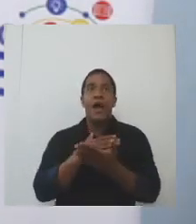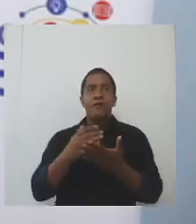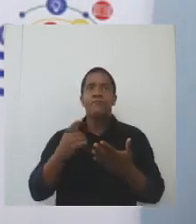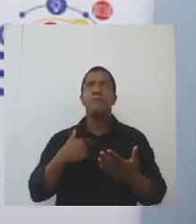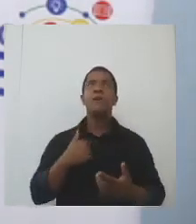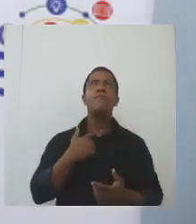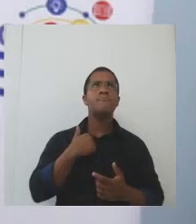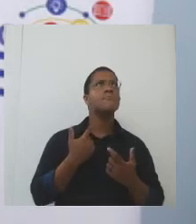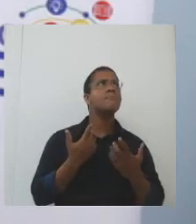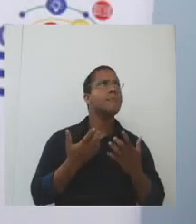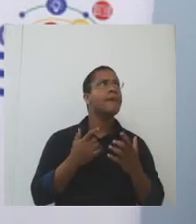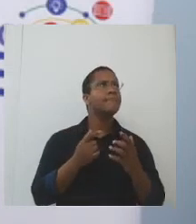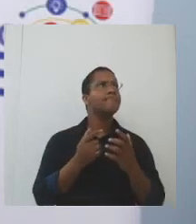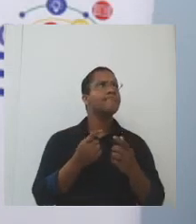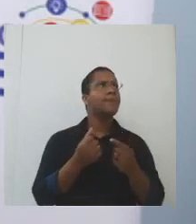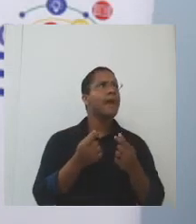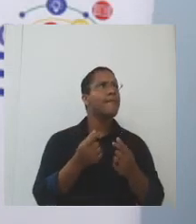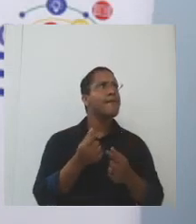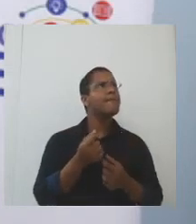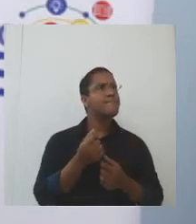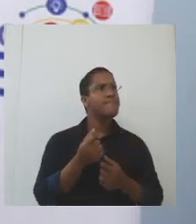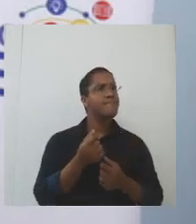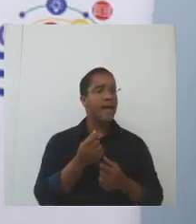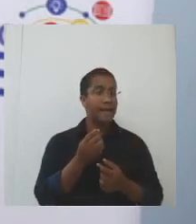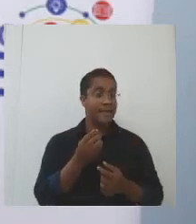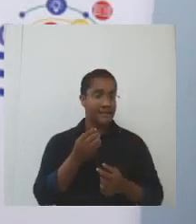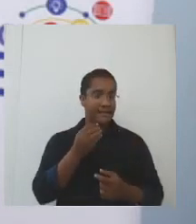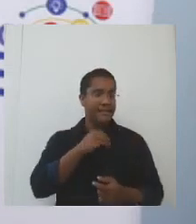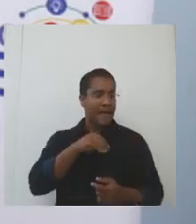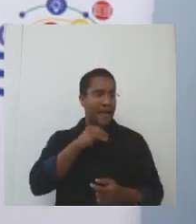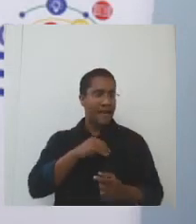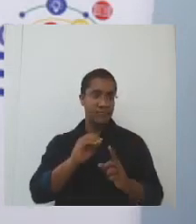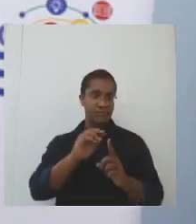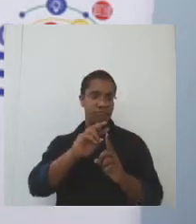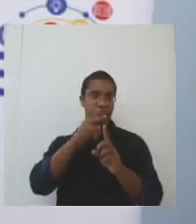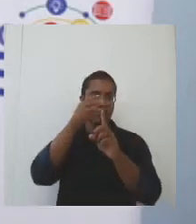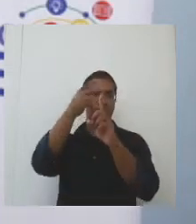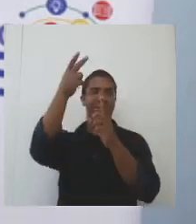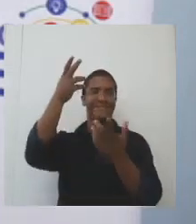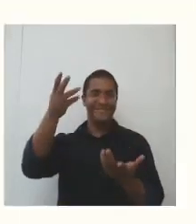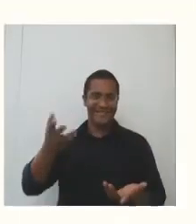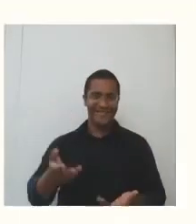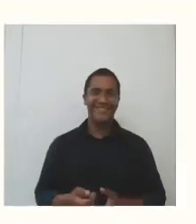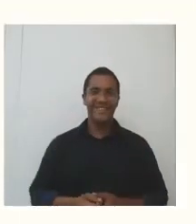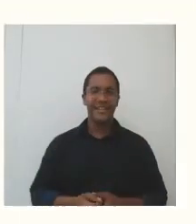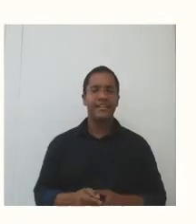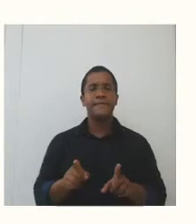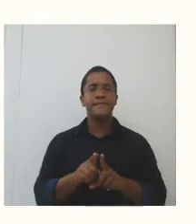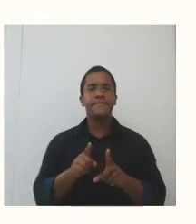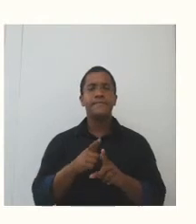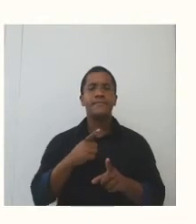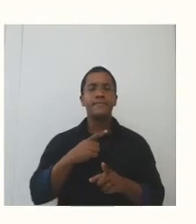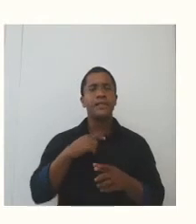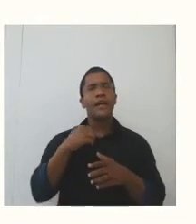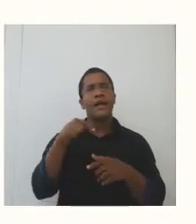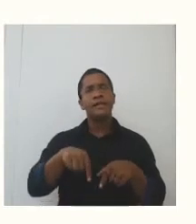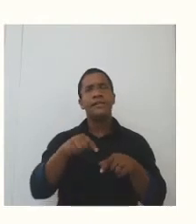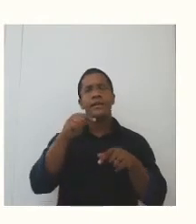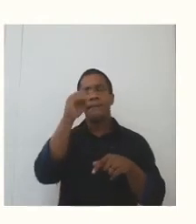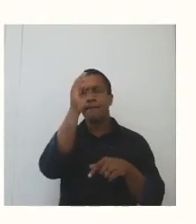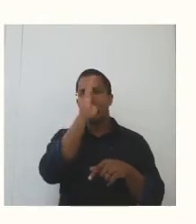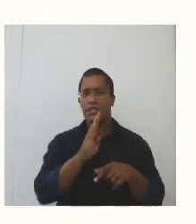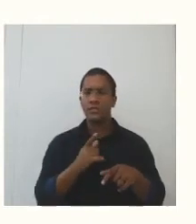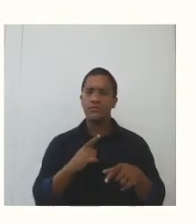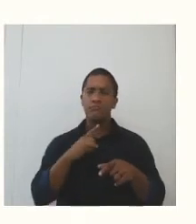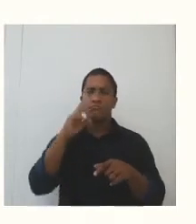salários. Aí, ó, Dom João também distribuía títulos nobiliárquicos. Observe que devagarinho nós temos na história do Brasil isso, né? A gente